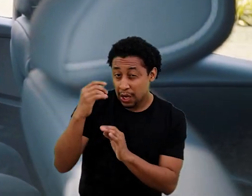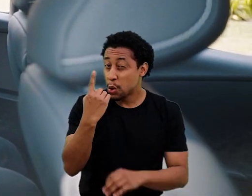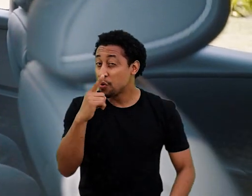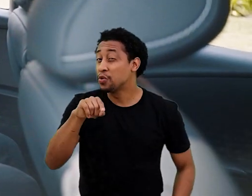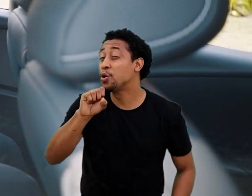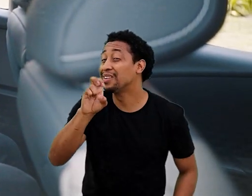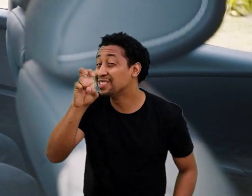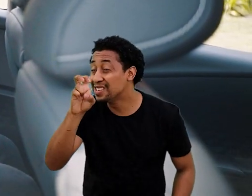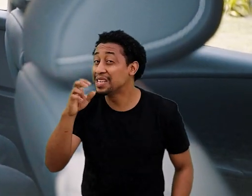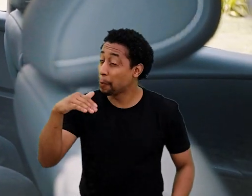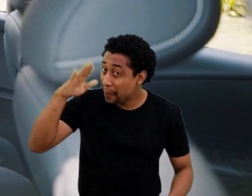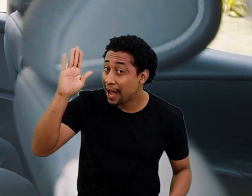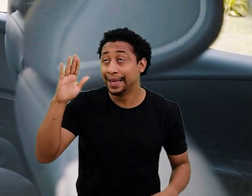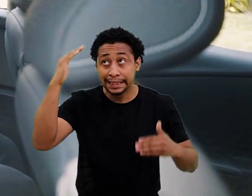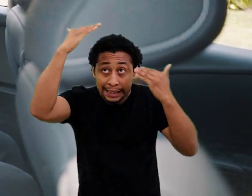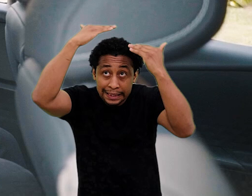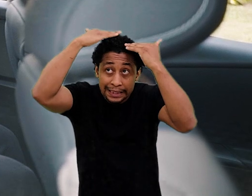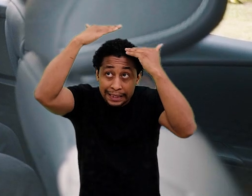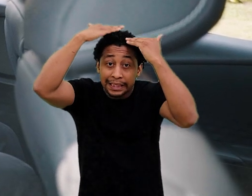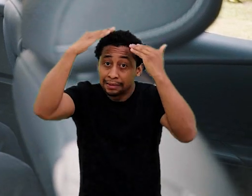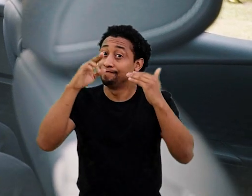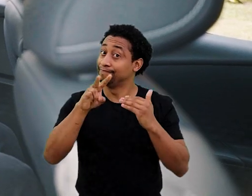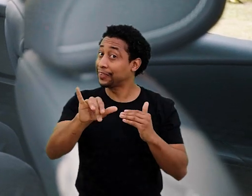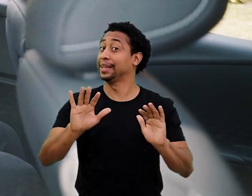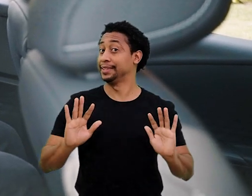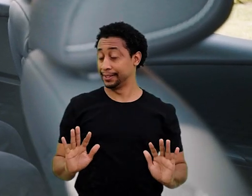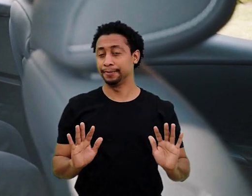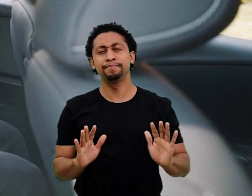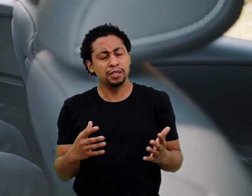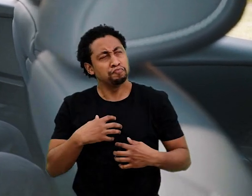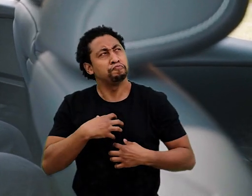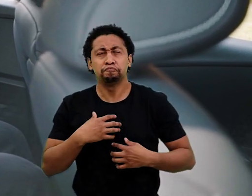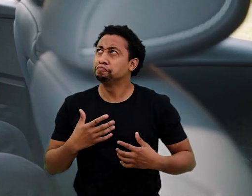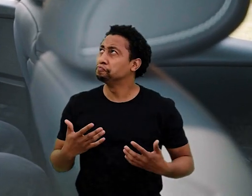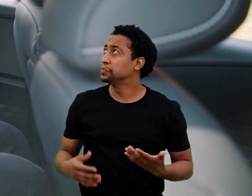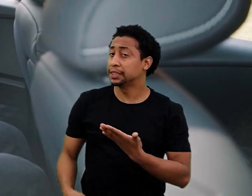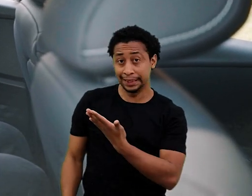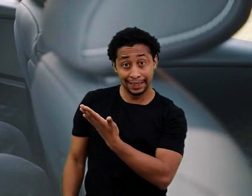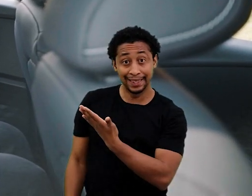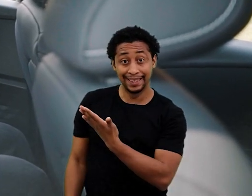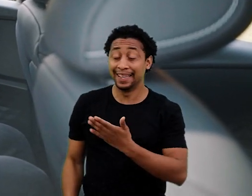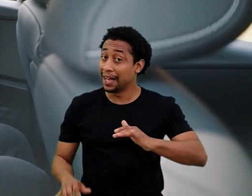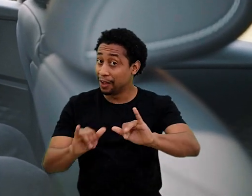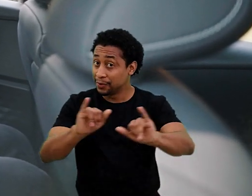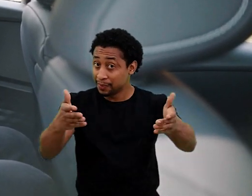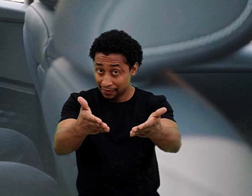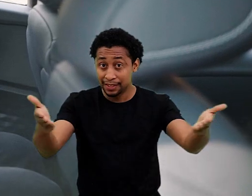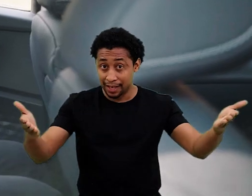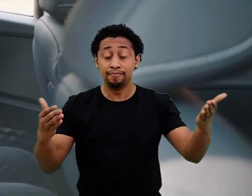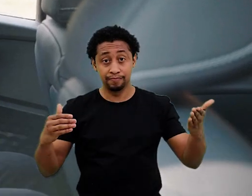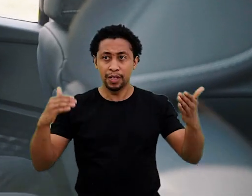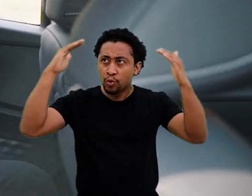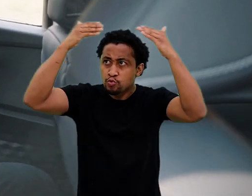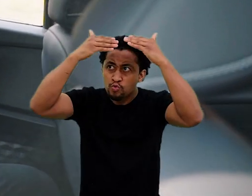vai ter contato realmente da cabeça com o teto. Mas eu reforço o que eu falei, assim, para uma linha